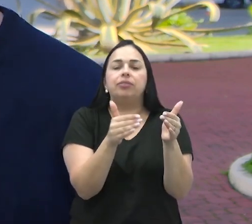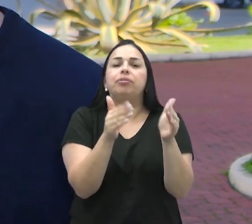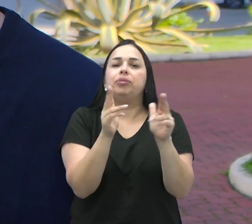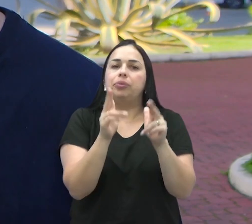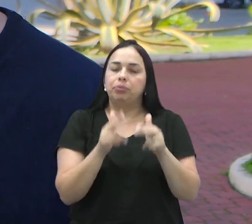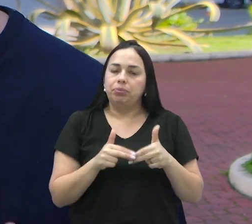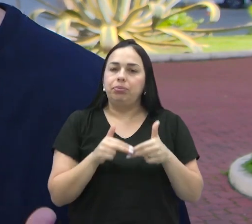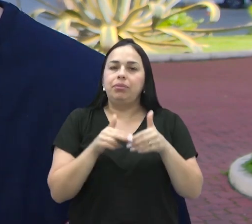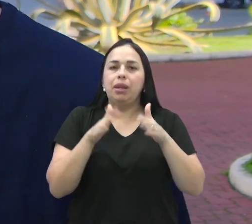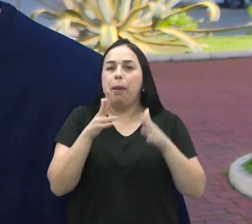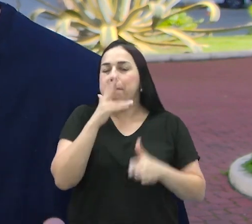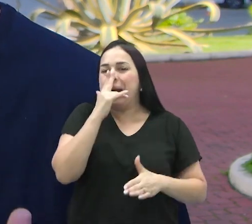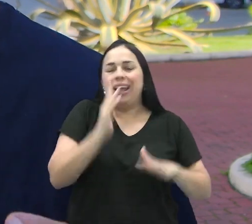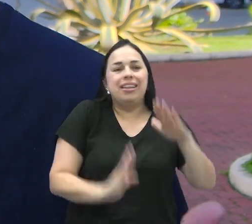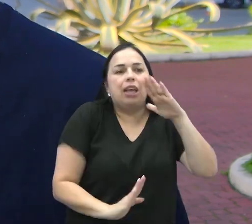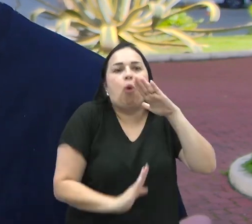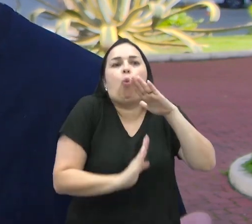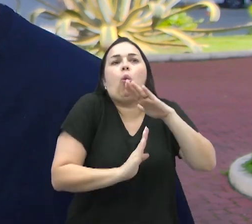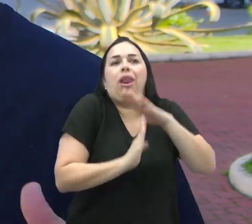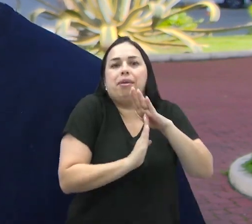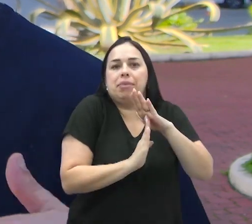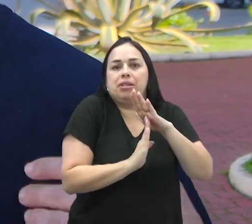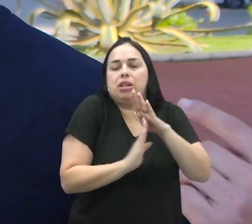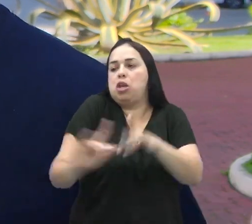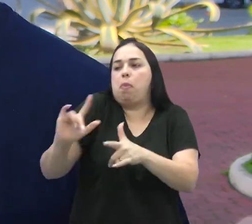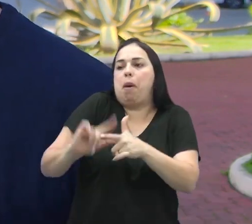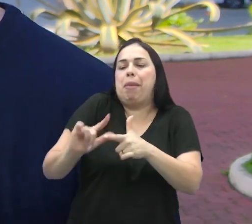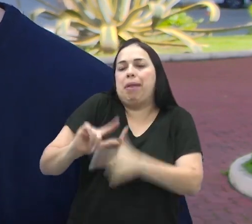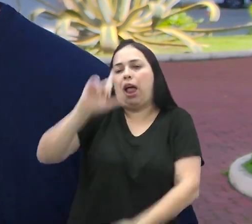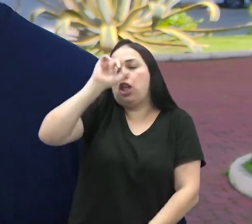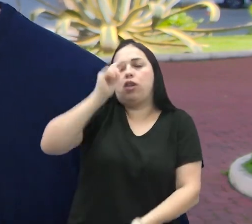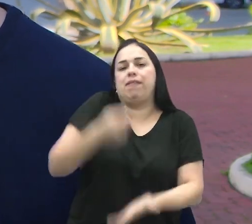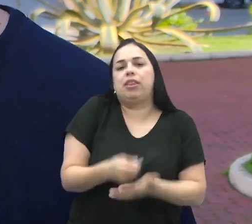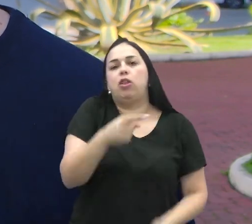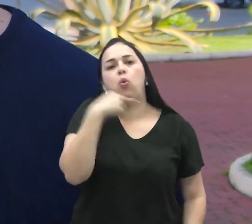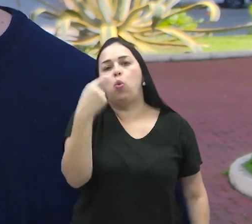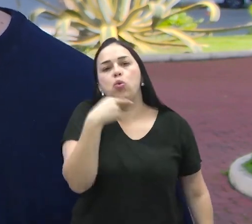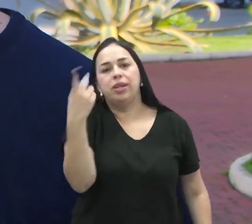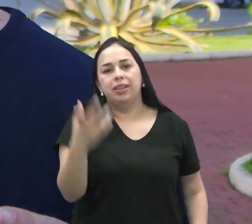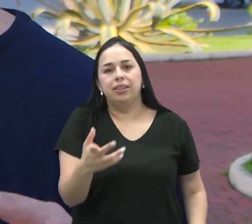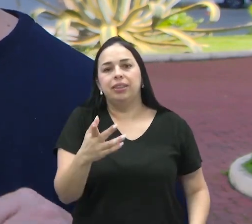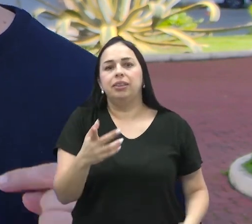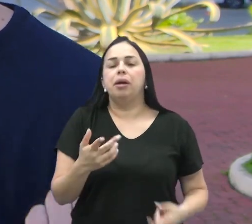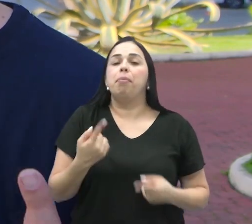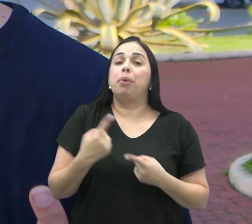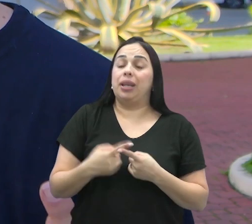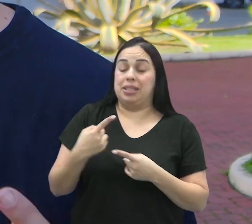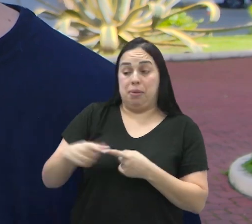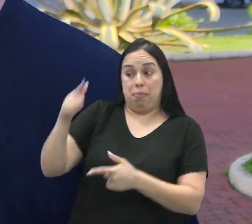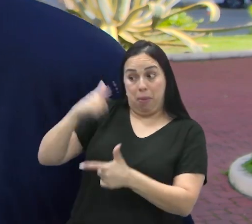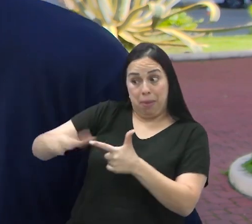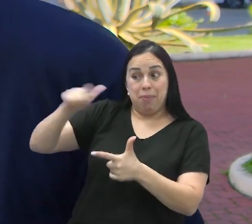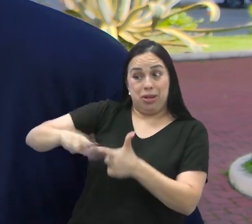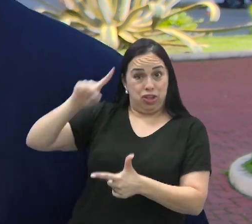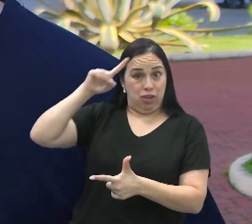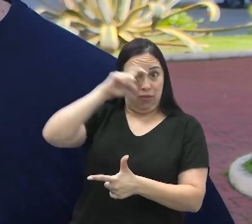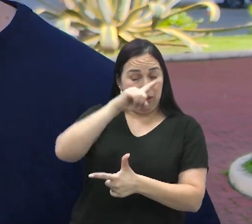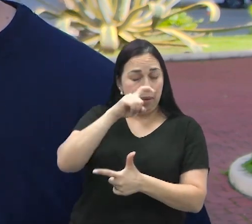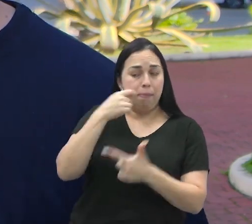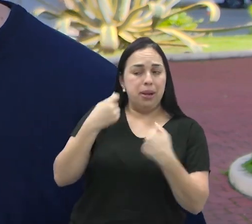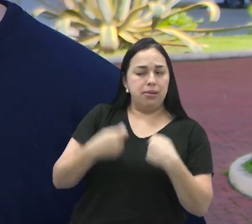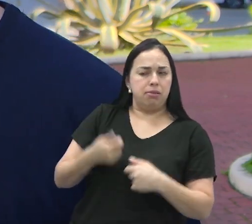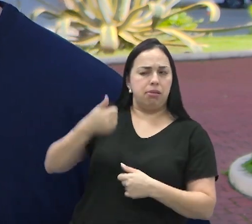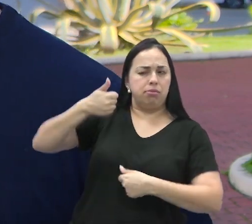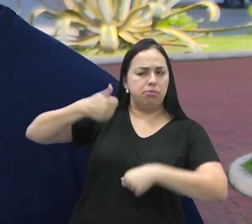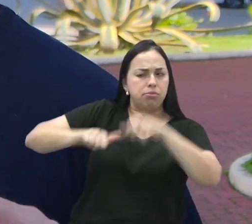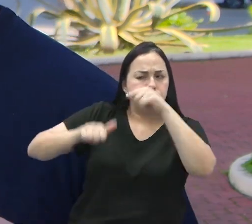muito tecnicista e, portanto, limitada para solucionar problemas, não é? Porque para solucionar problemas complexos, você tem